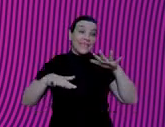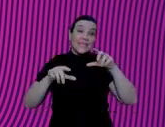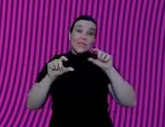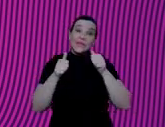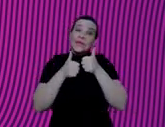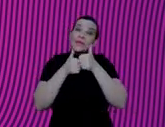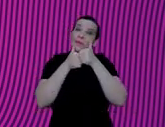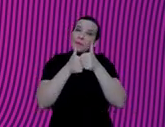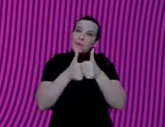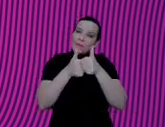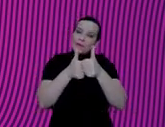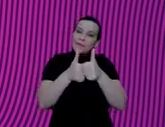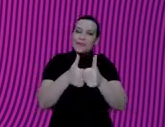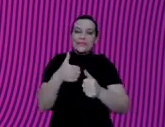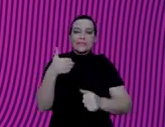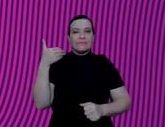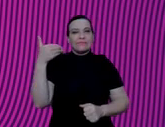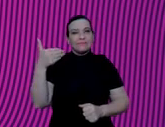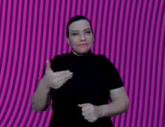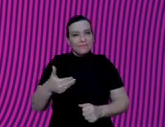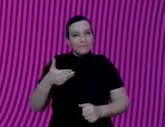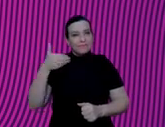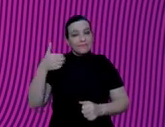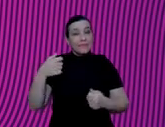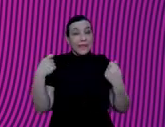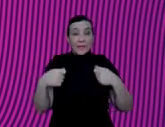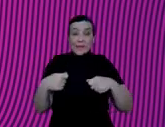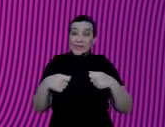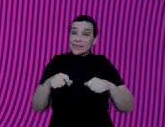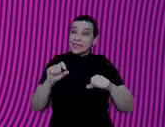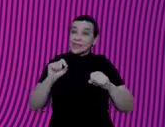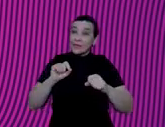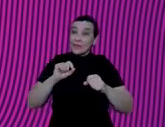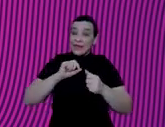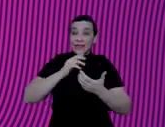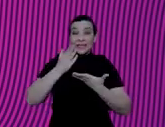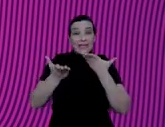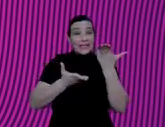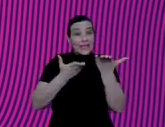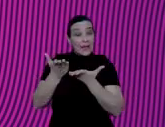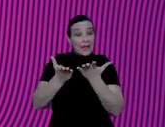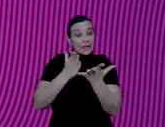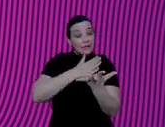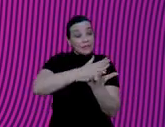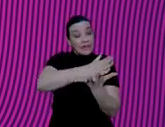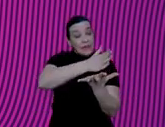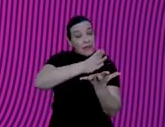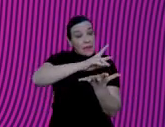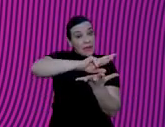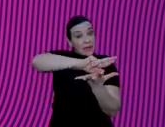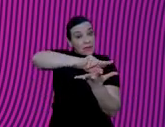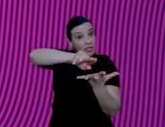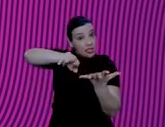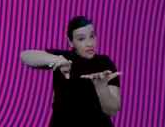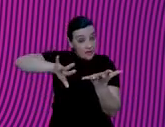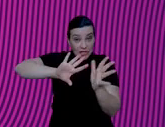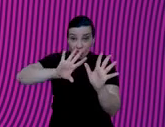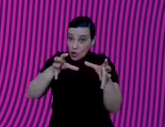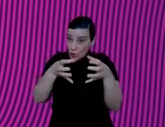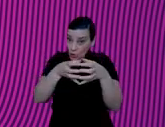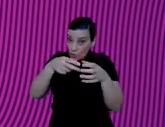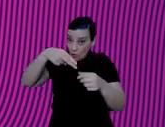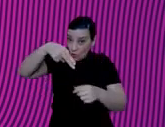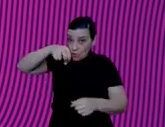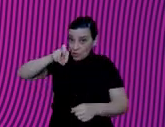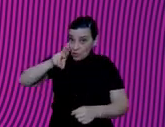vezes multidisciplinar e, obviamente, utilizando equipes não só de neurologia, não só especialistas. Não dá para a gente entender